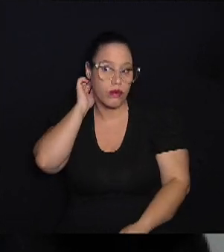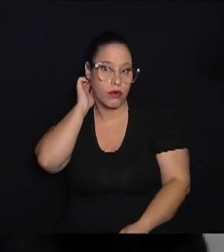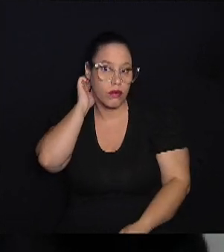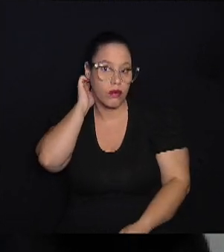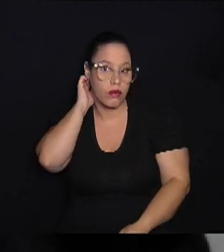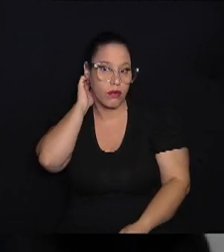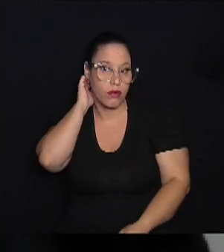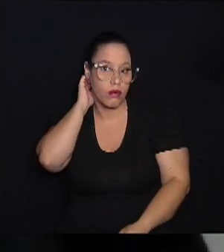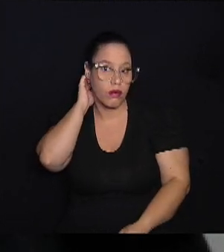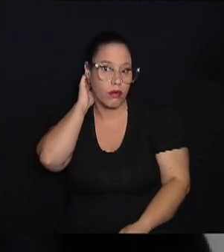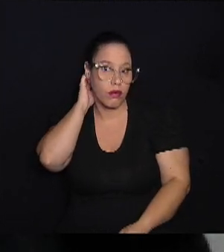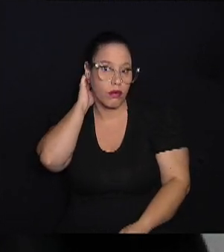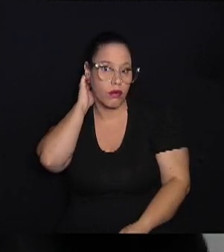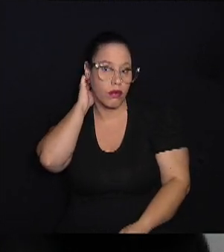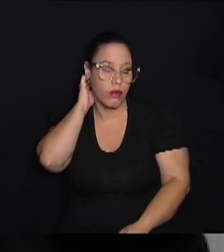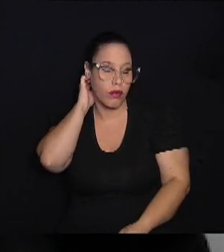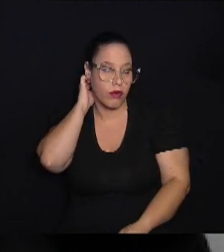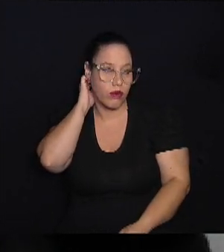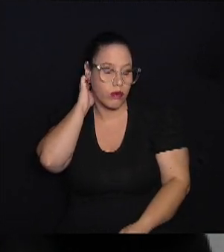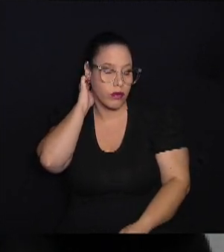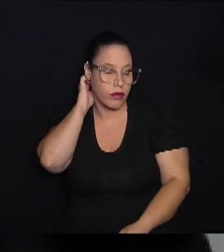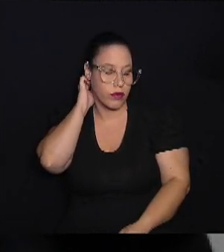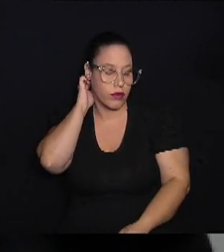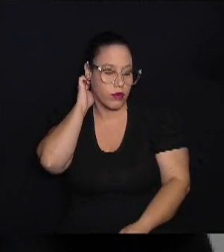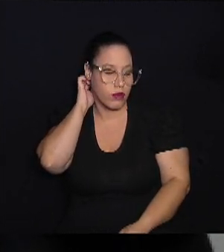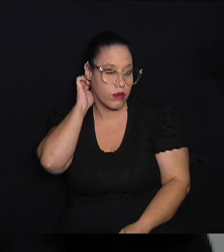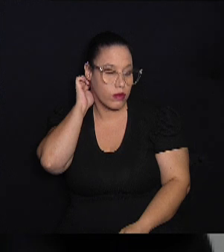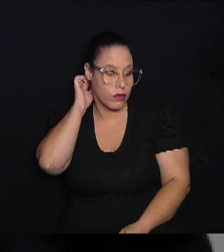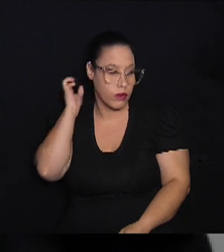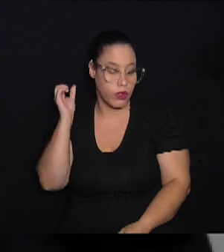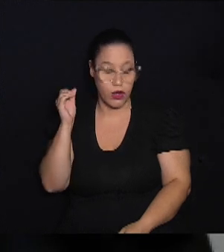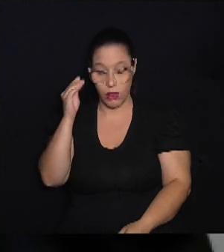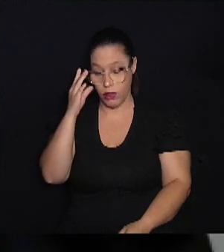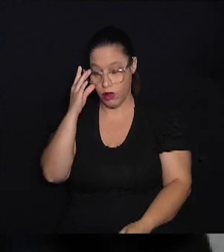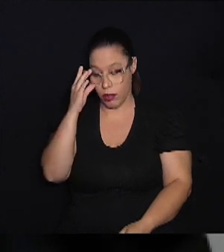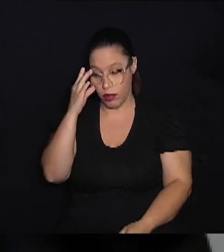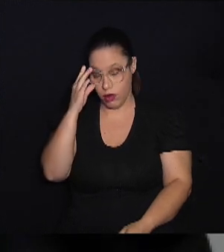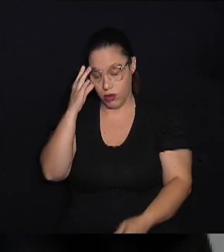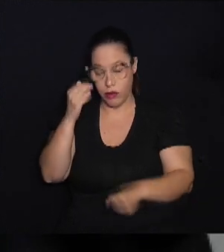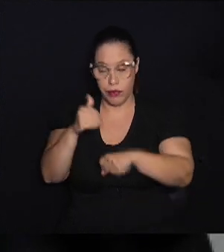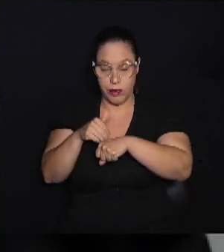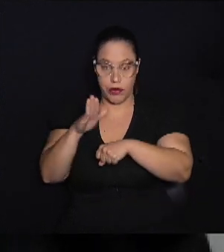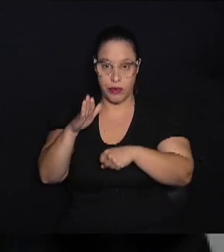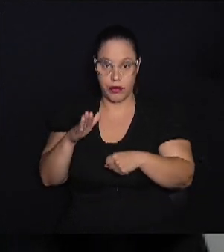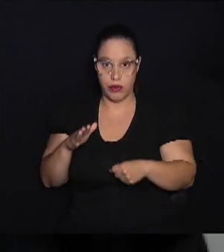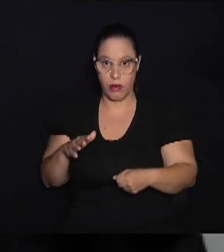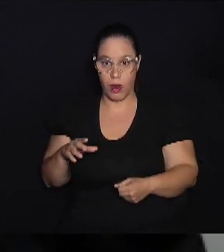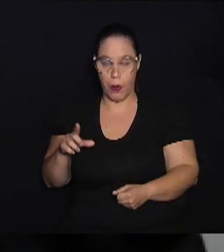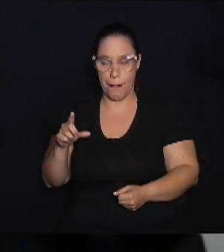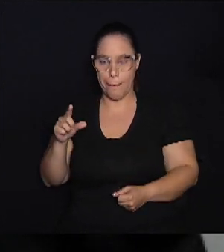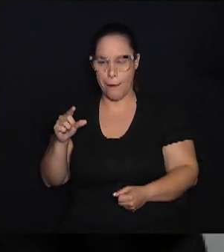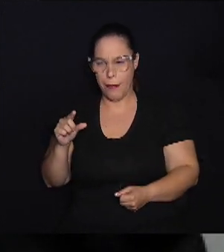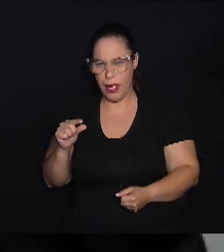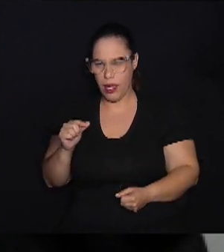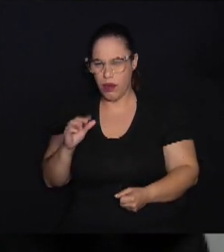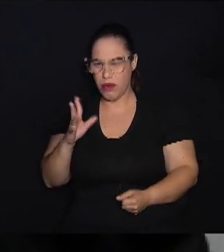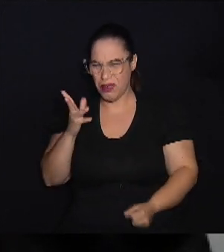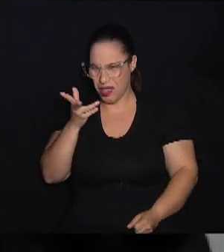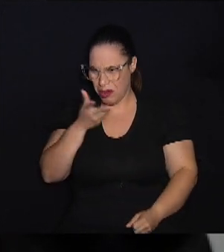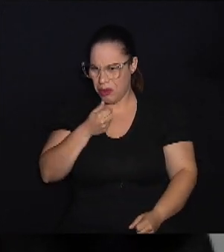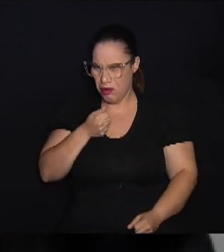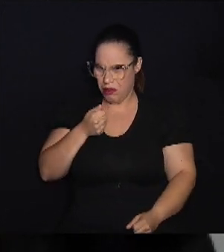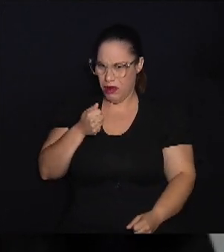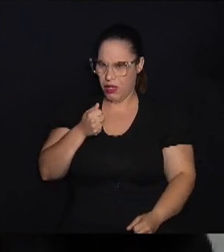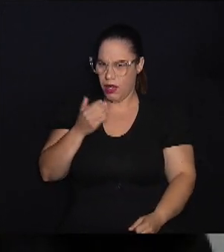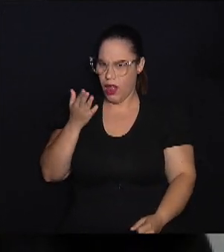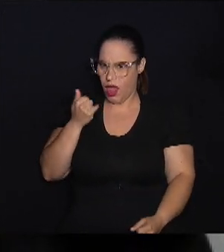aí de todo o ecossistema que a gente vive. E quanto menos natural é a alimentação,